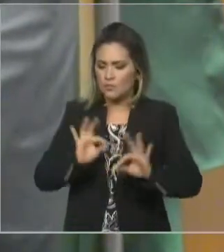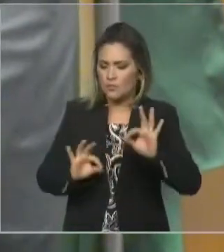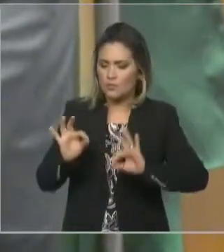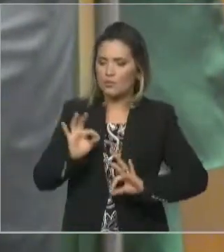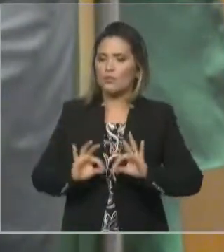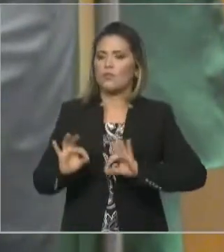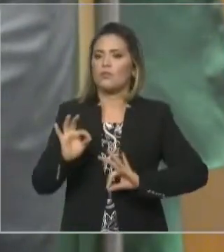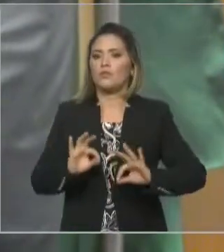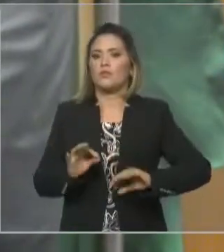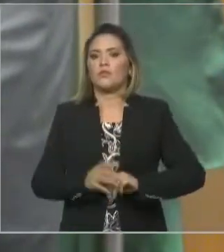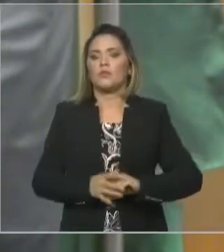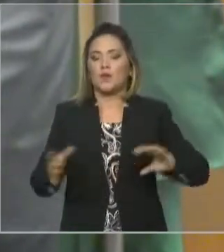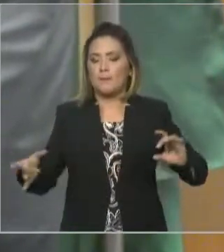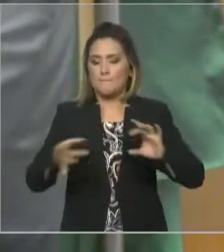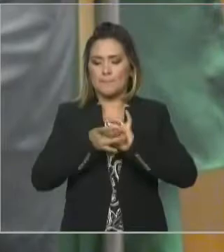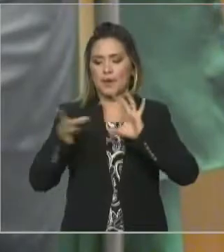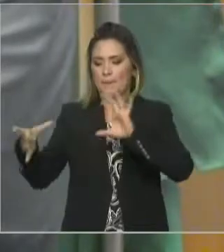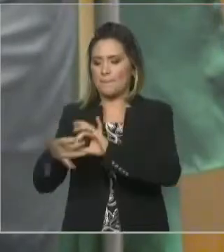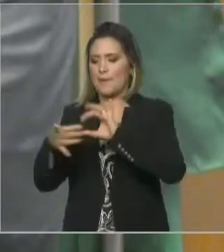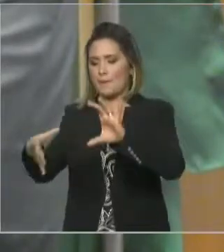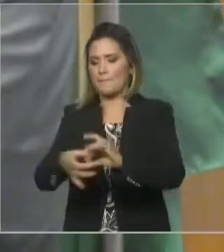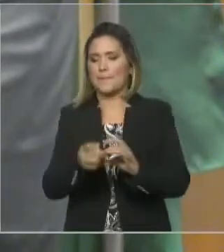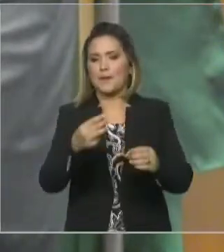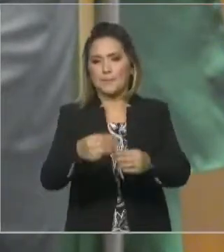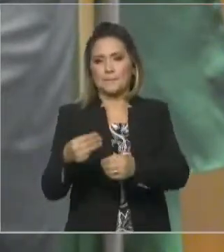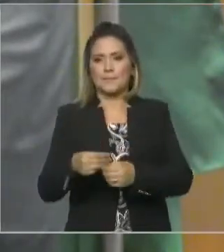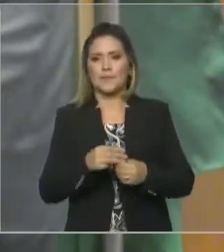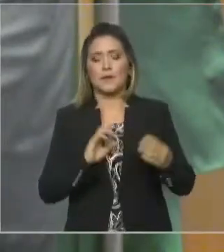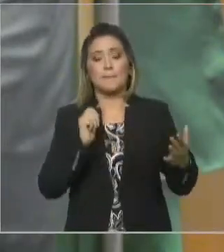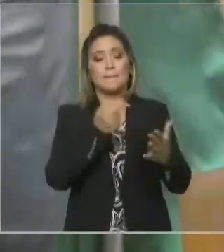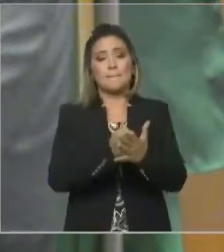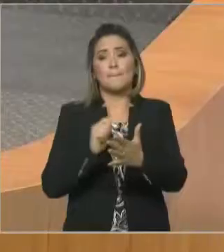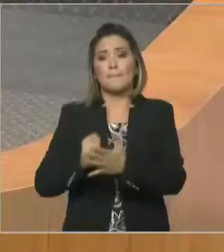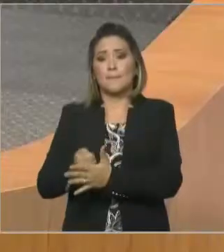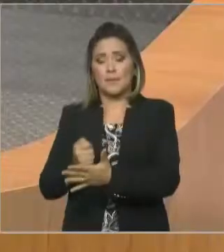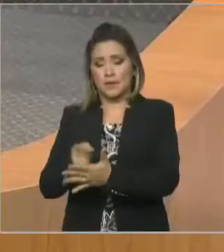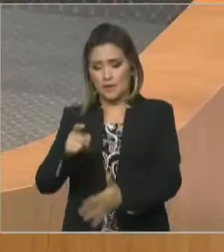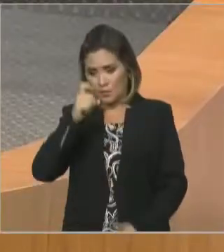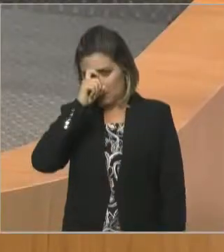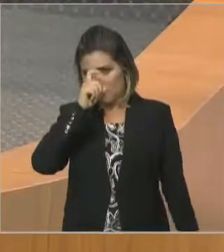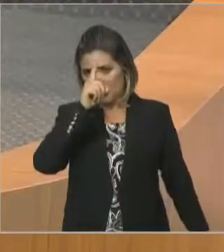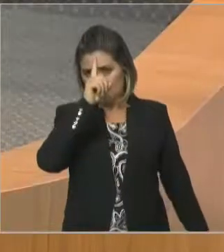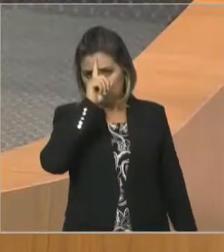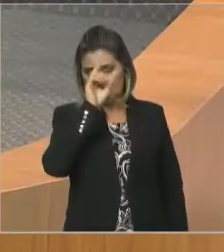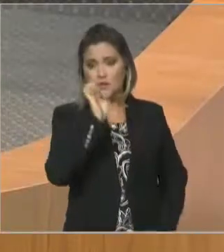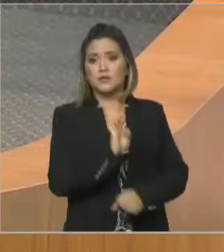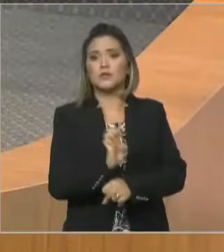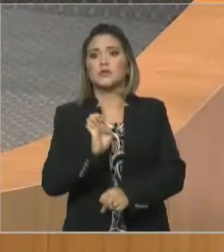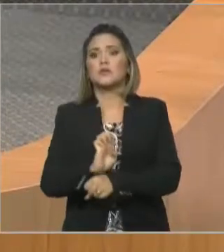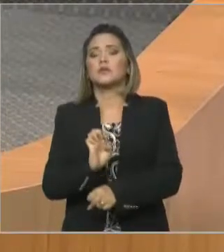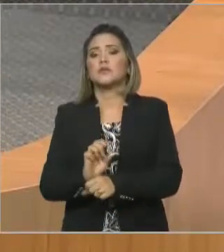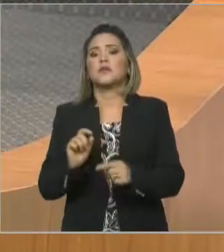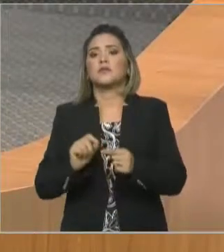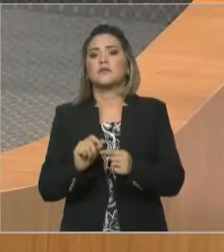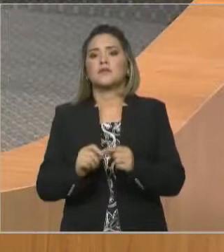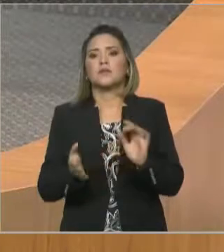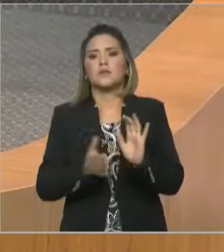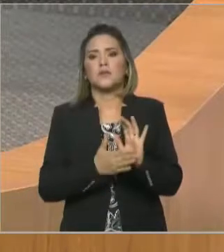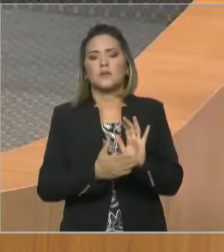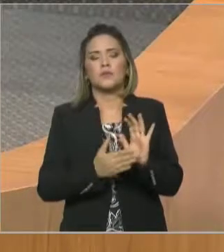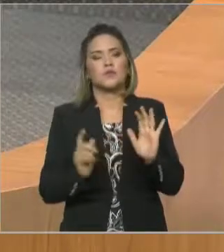consórcio dos municípios também para ajudar no custeio do hospital o estado inicialmente fez uma proposta de financiar 40%